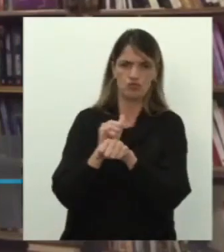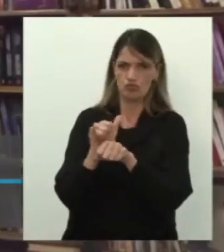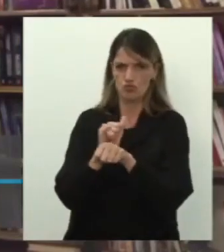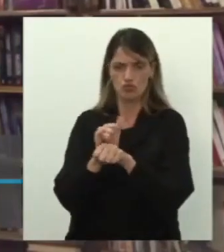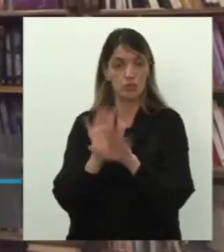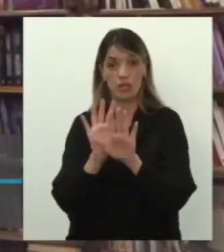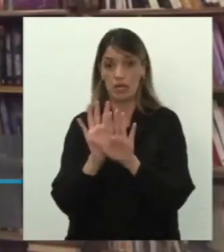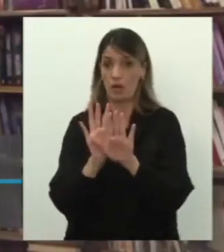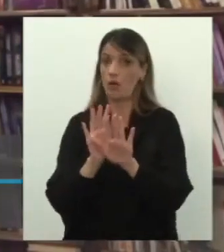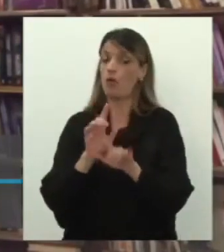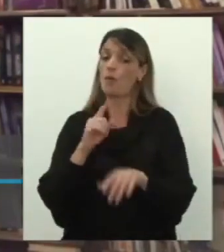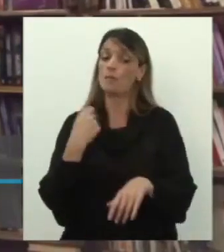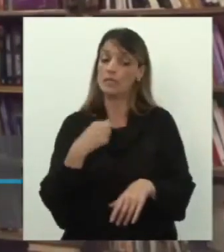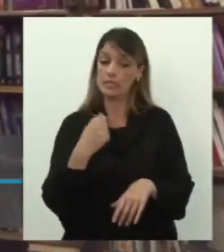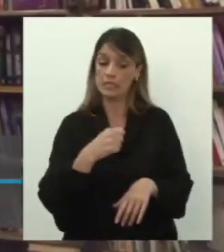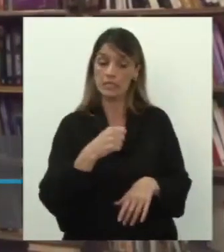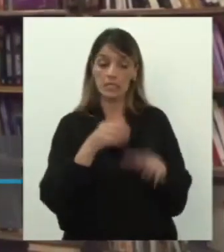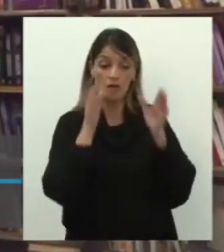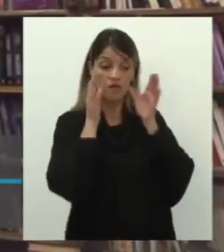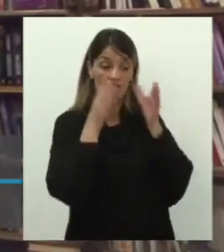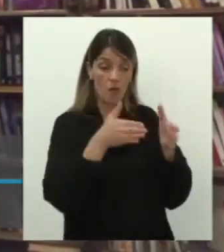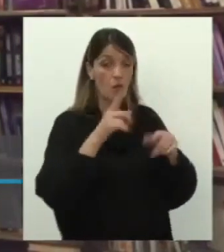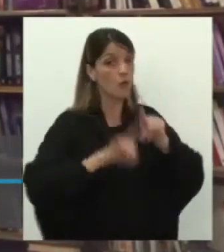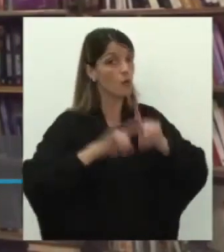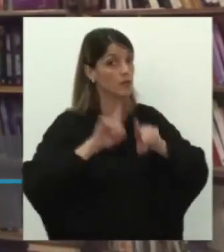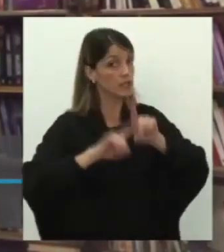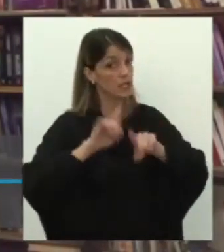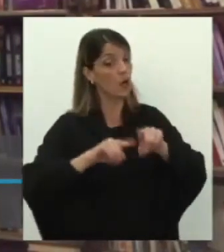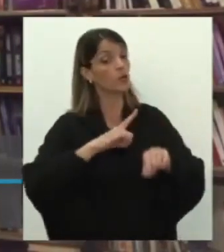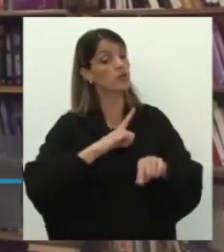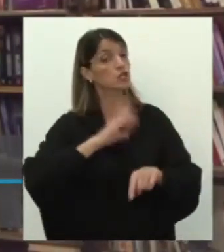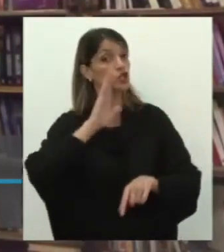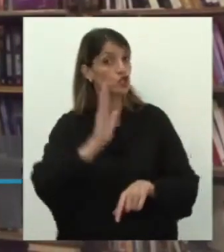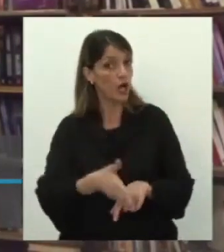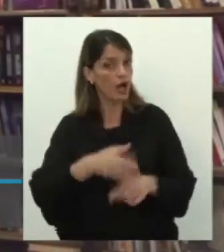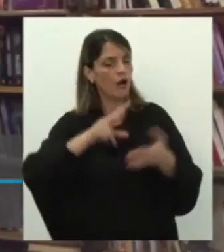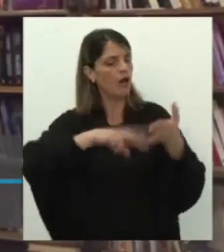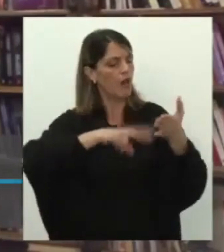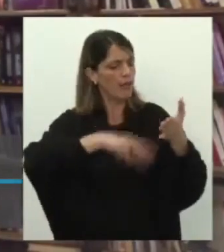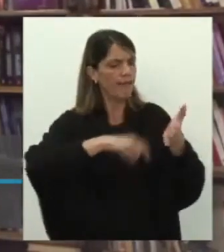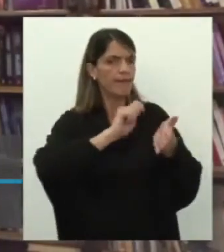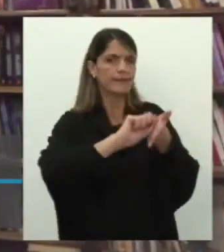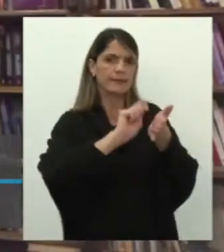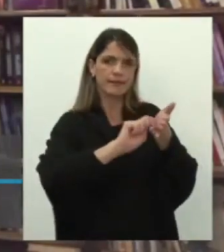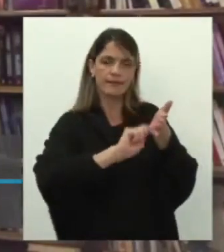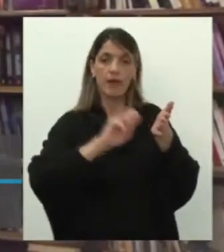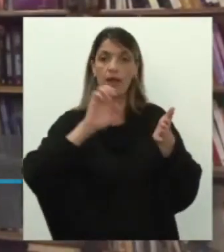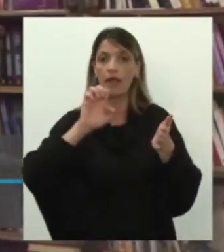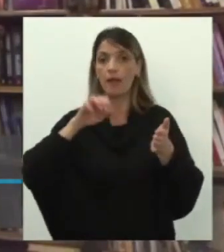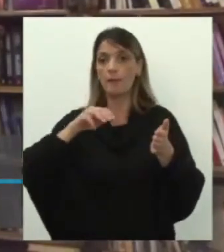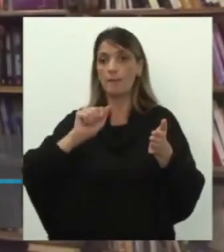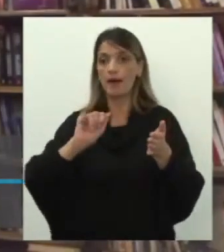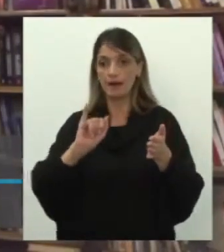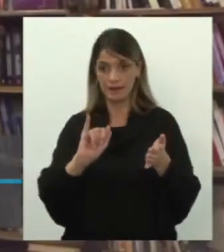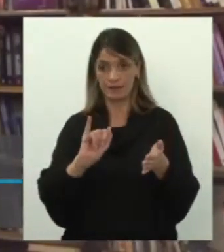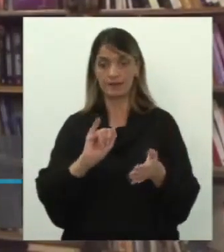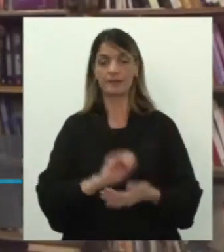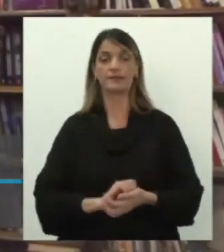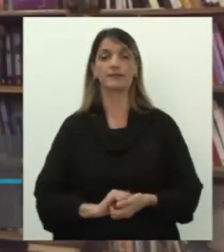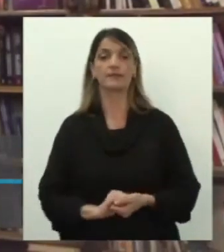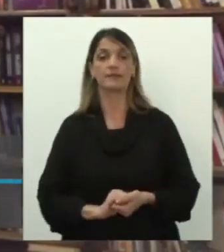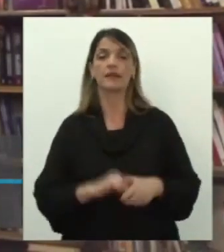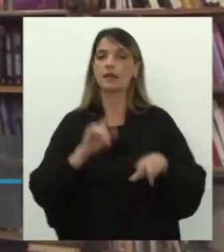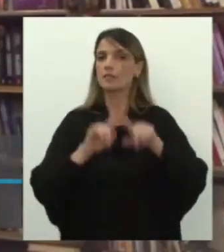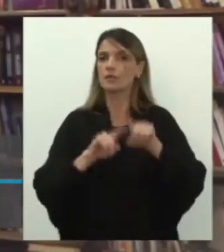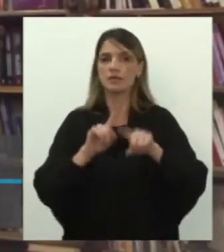material que eles já tinham, né? No caso, o Ler e Escrever, né? O EMAI e o